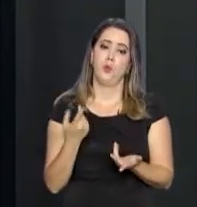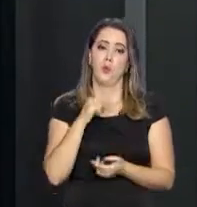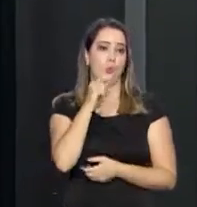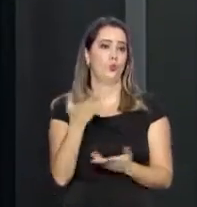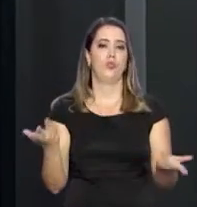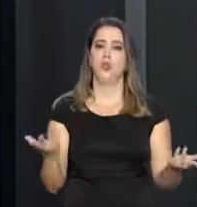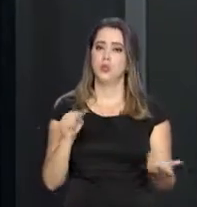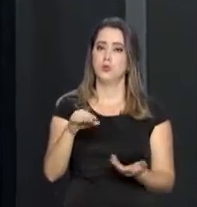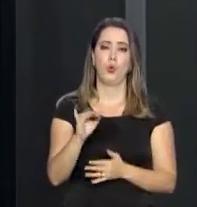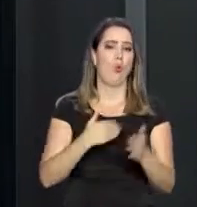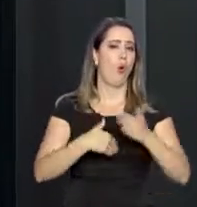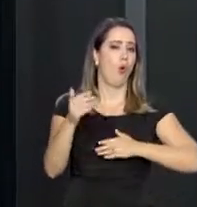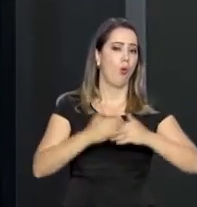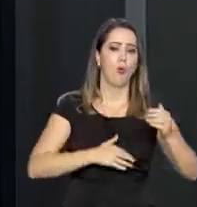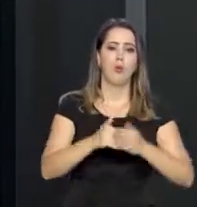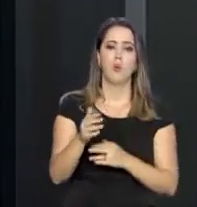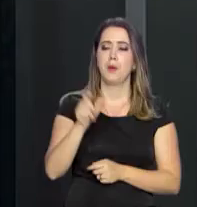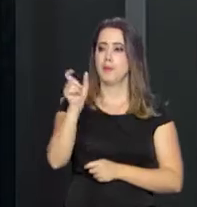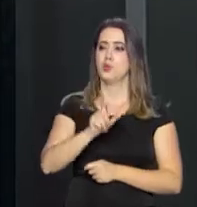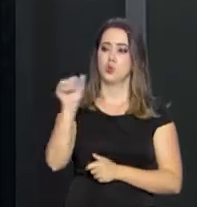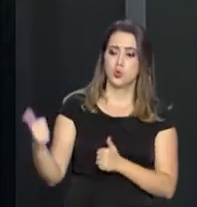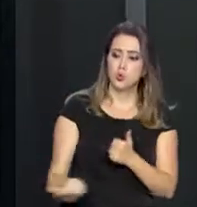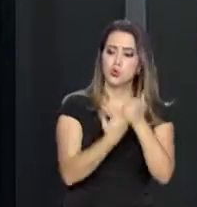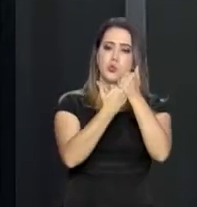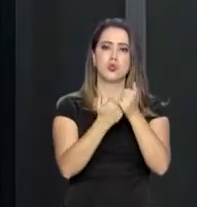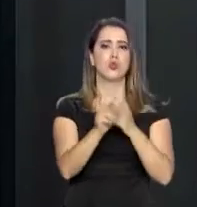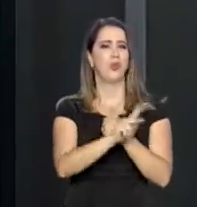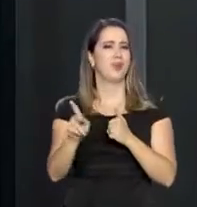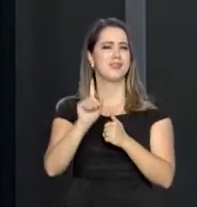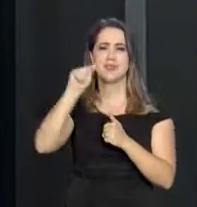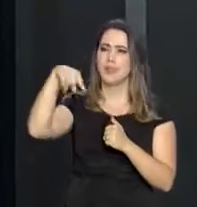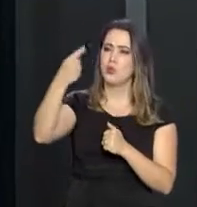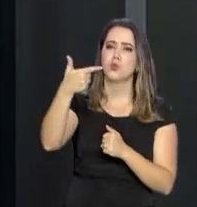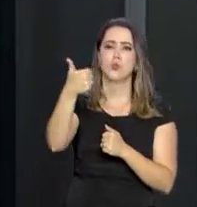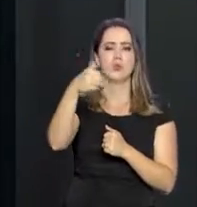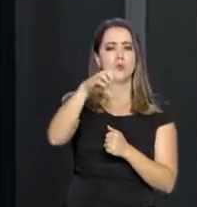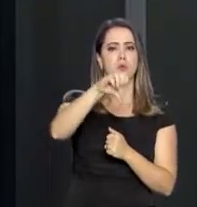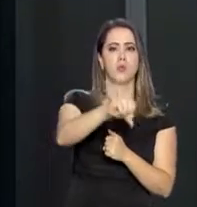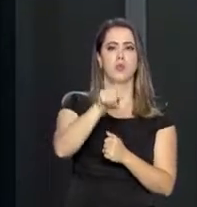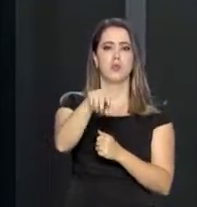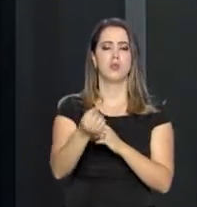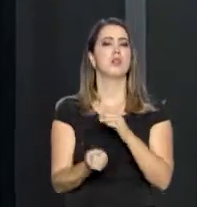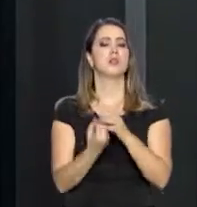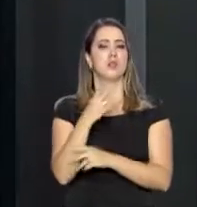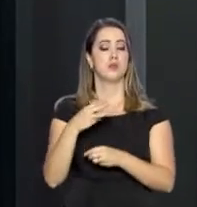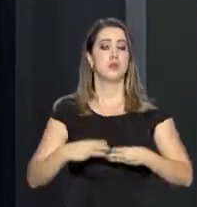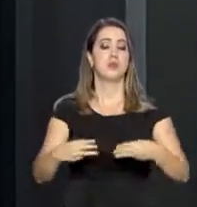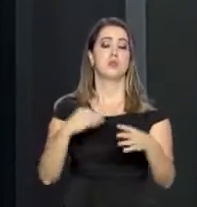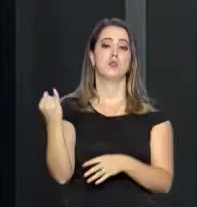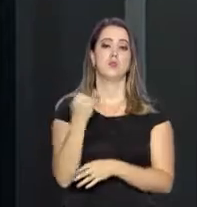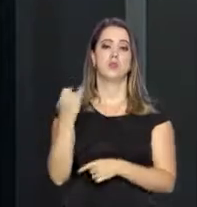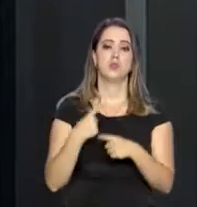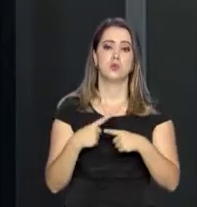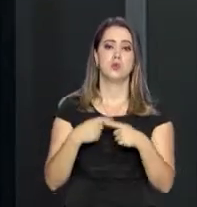qual que seja aquele que venha governar esse país, a partir de 2019, esse ministério não deixará de existir, porque